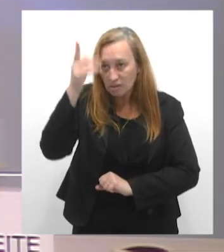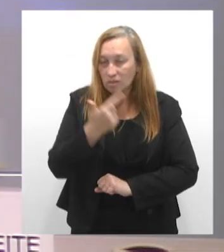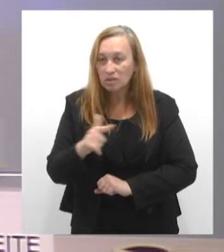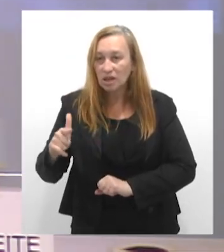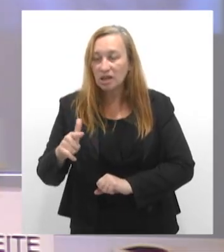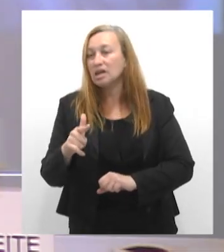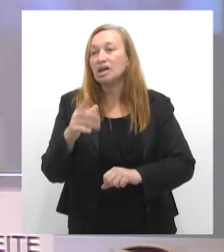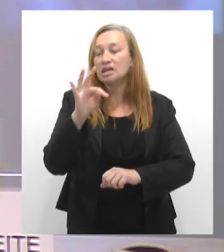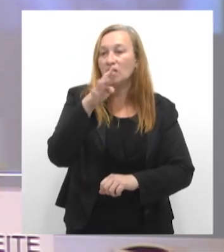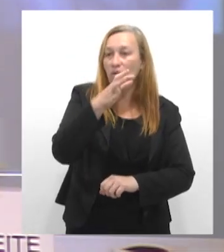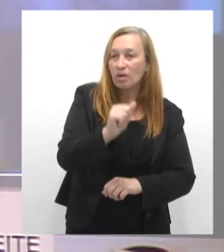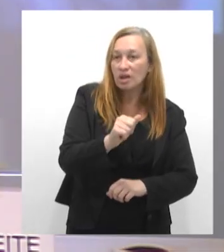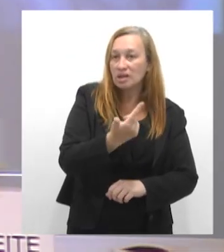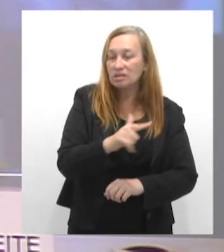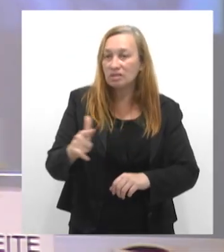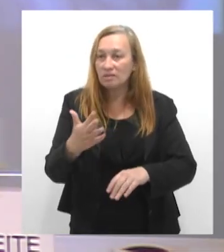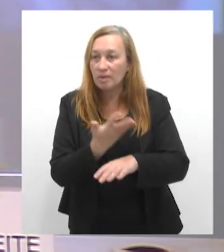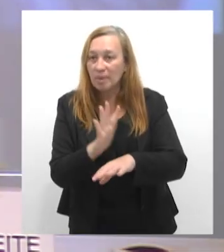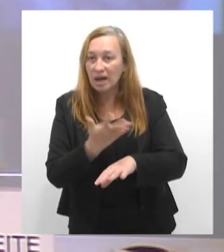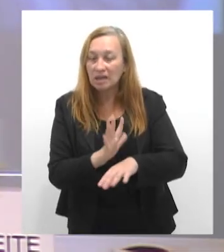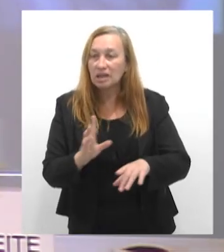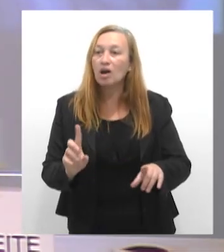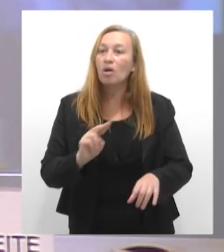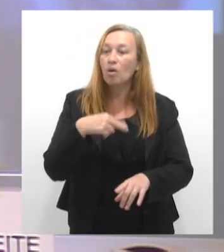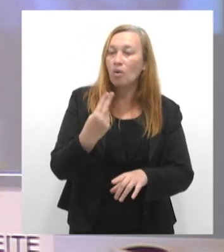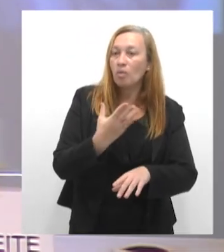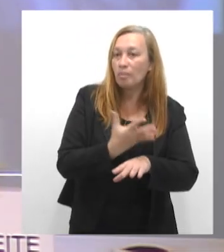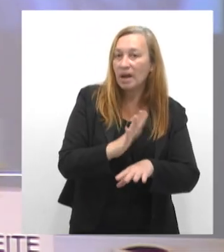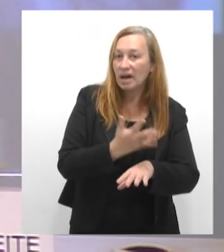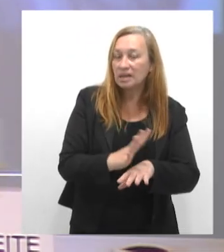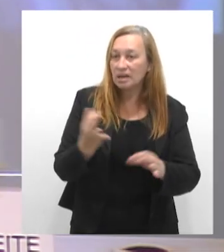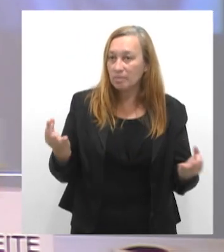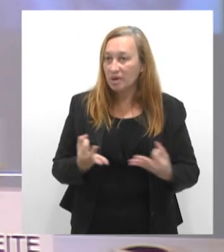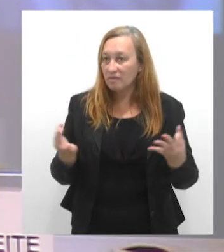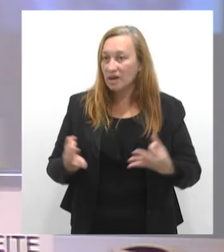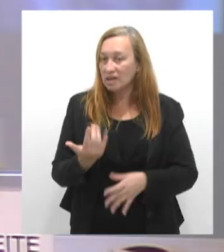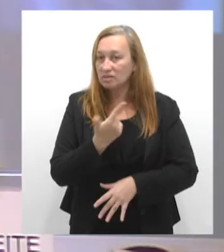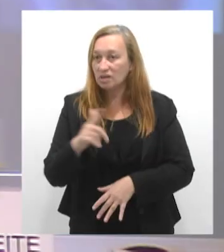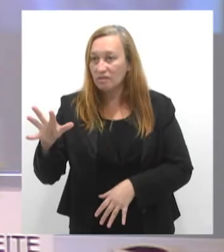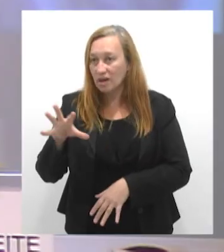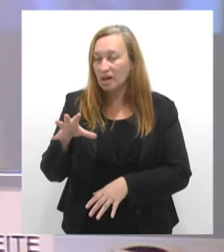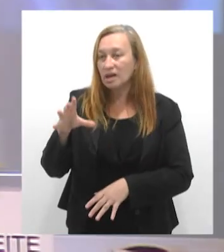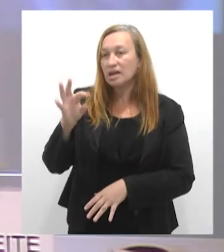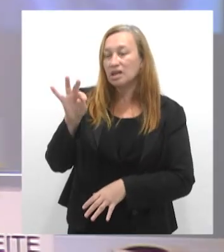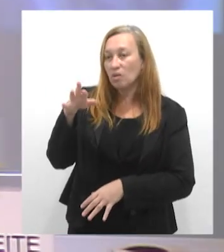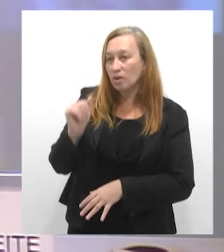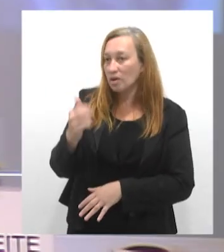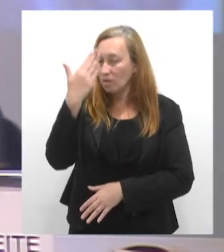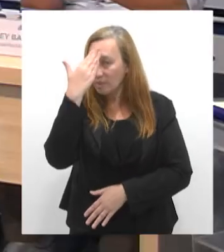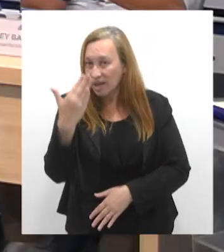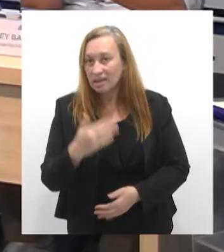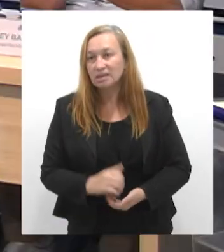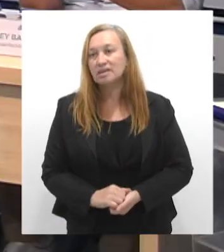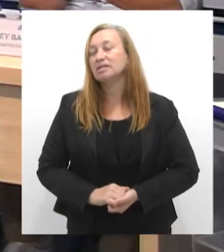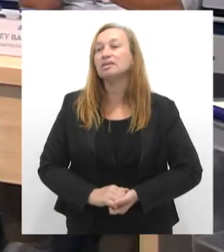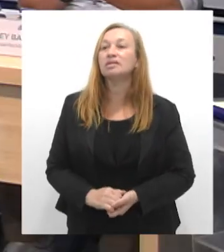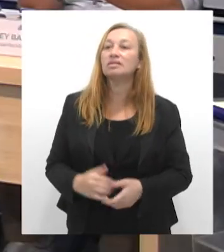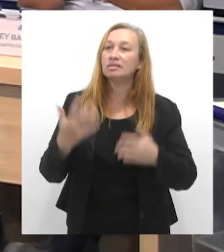prática, e não há prática útil sem a teoria, conforme já dizia o Lênin. Muito obrigado, companheirada.